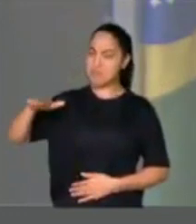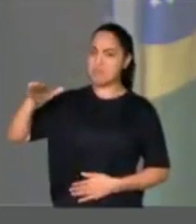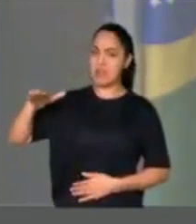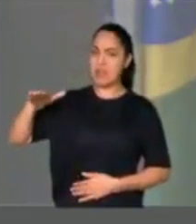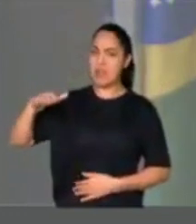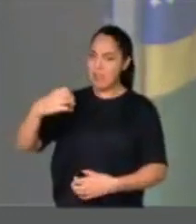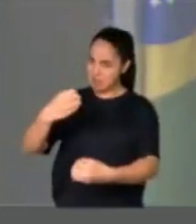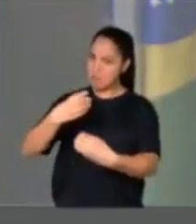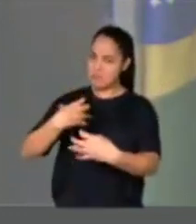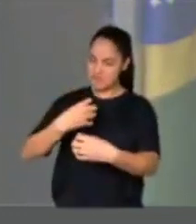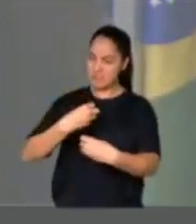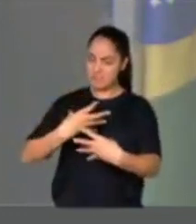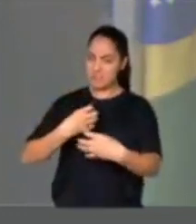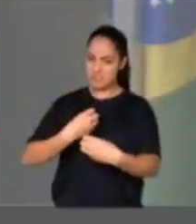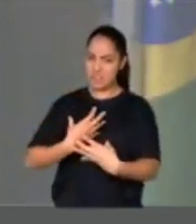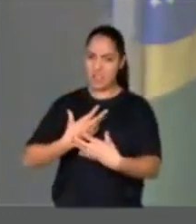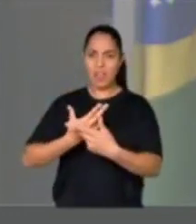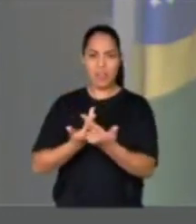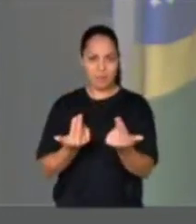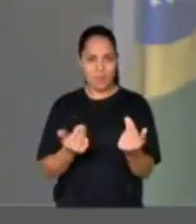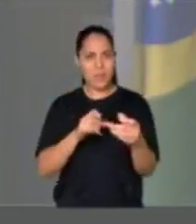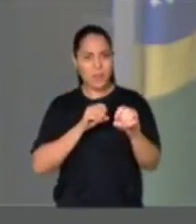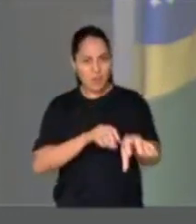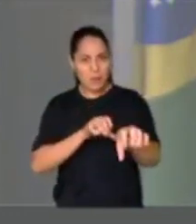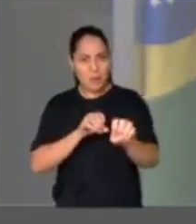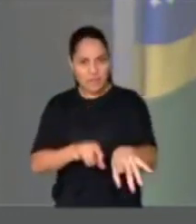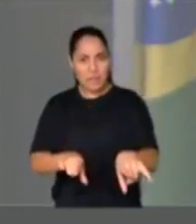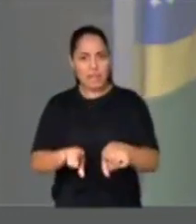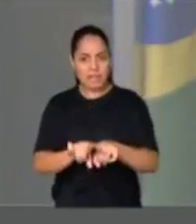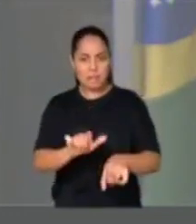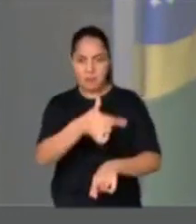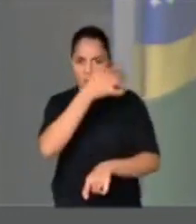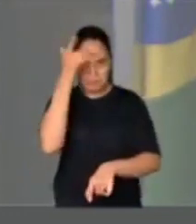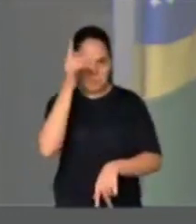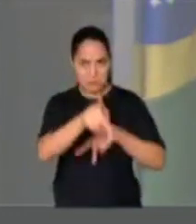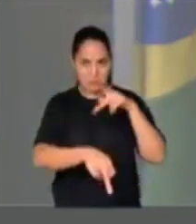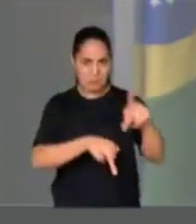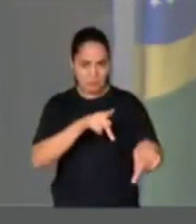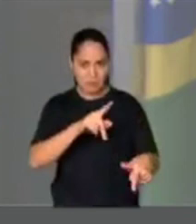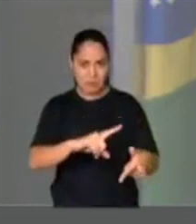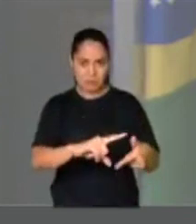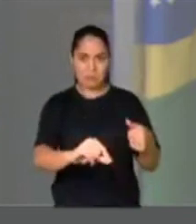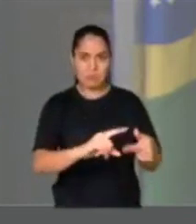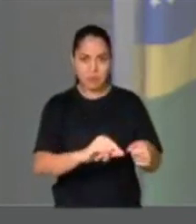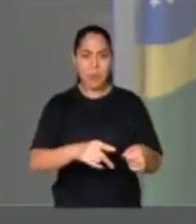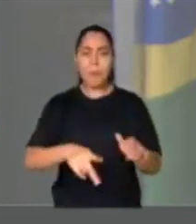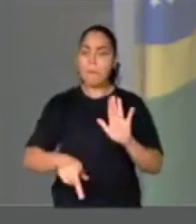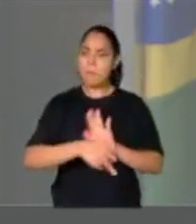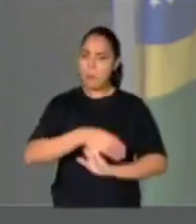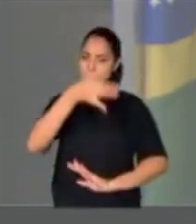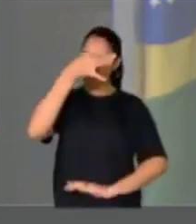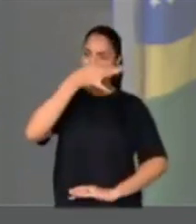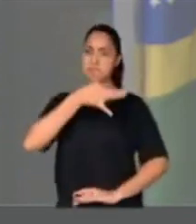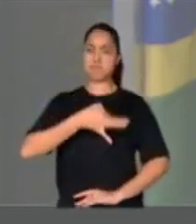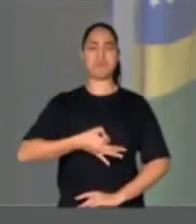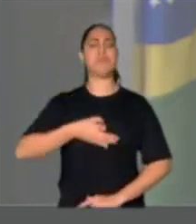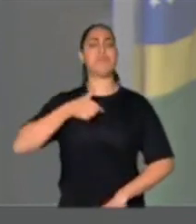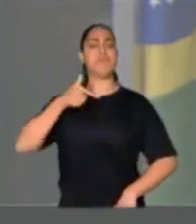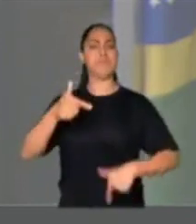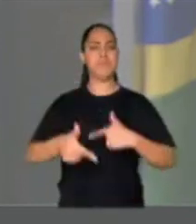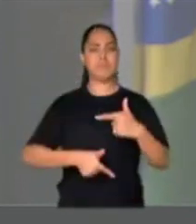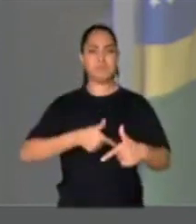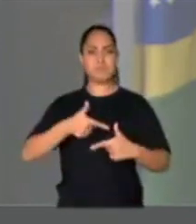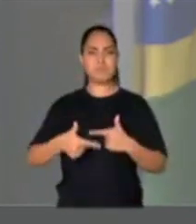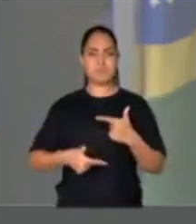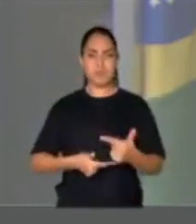ensinaram diversos outros descendentes de japoneses, os valores da disciplina, do trabalho, do estudo,